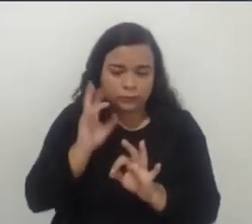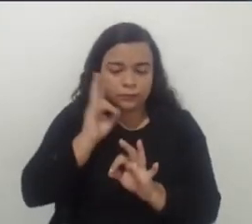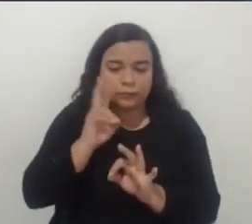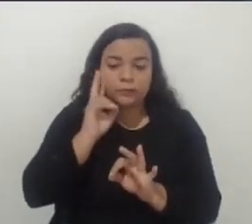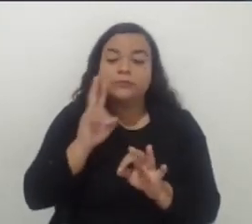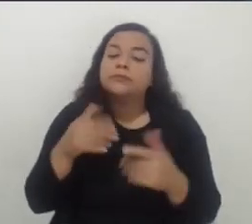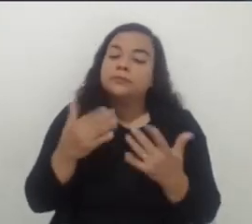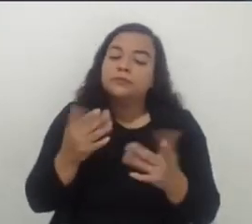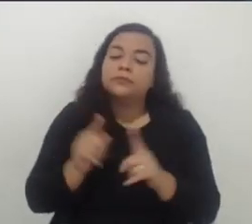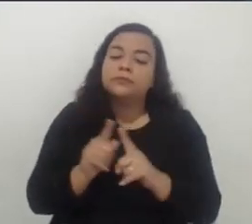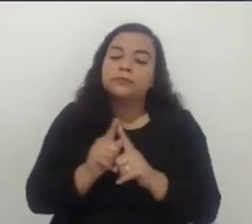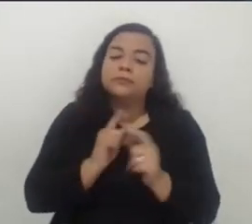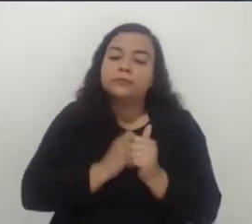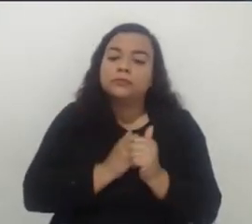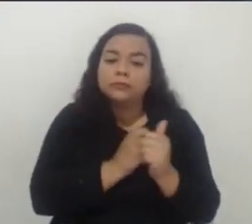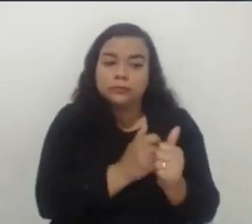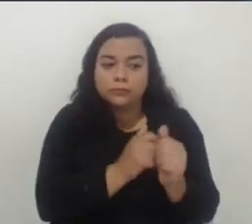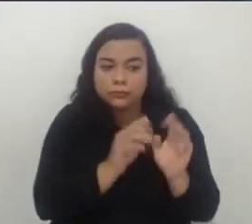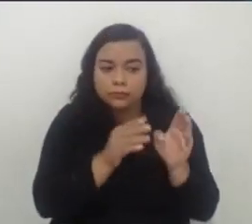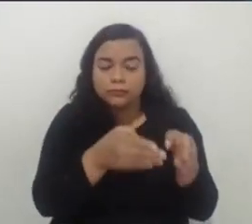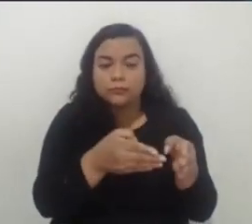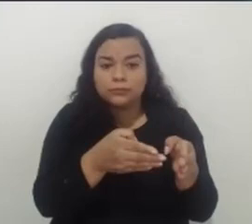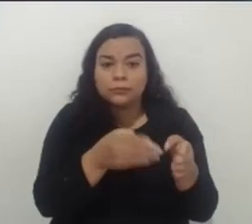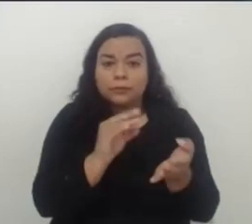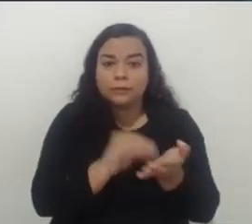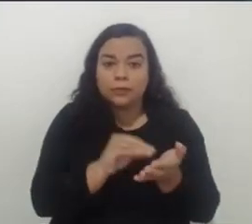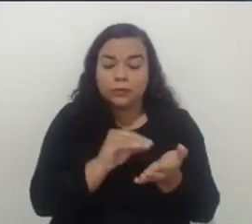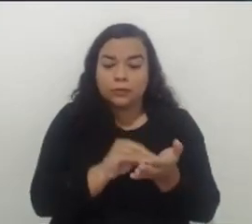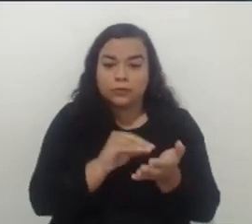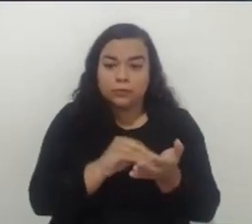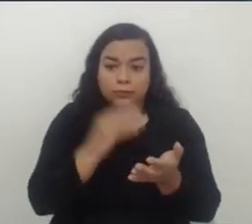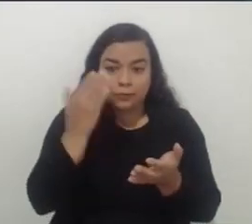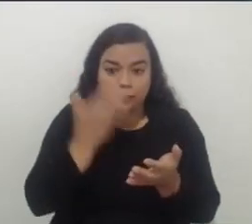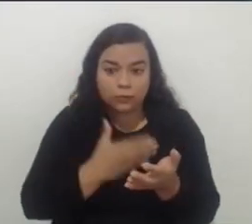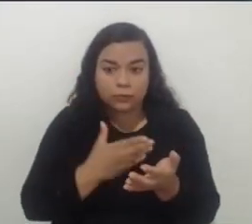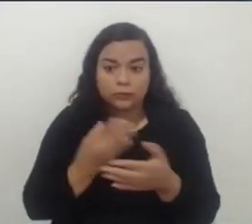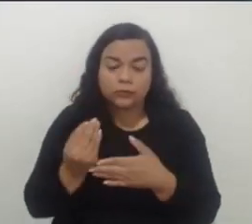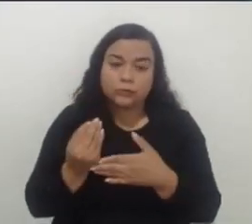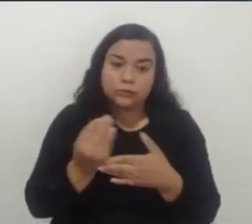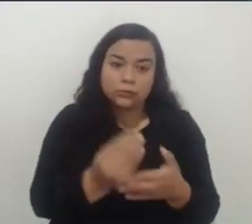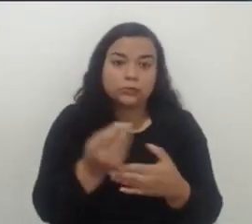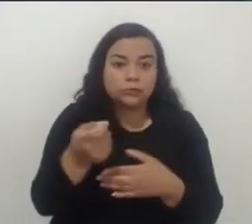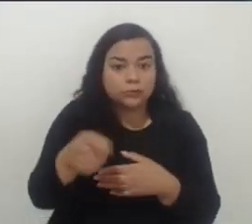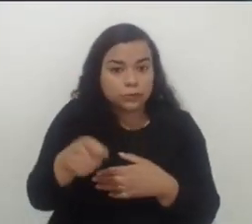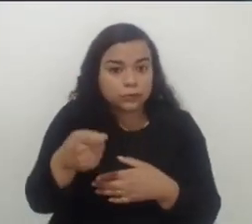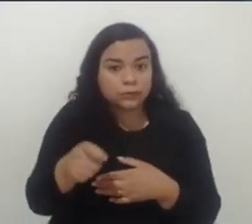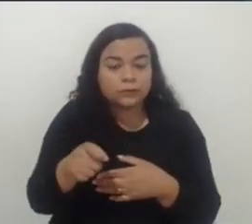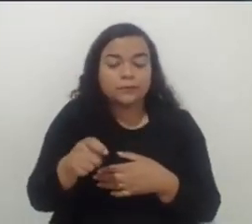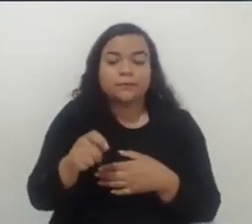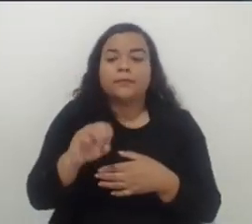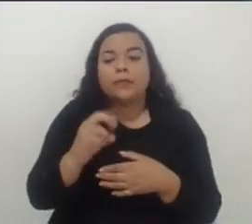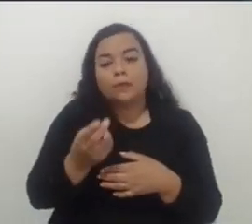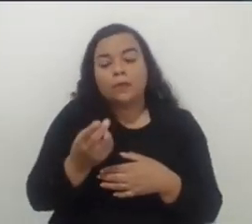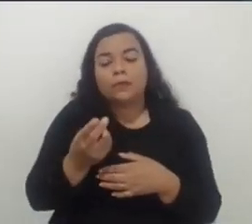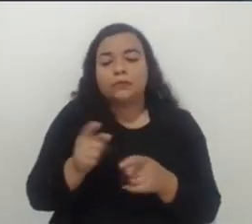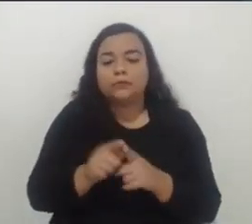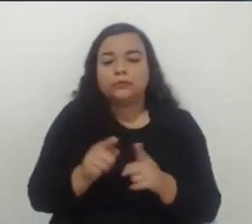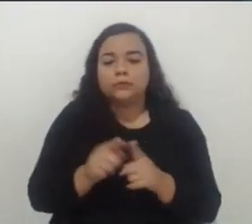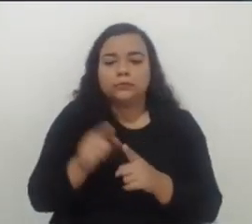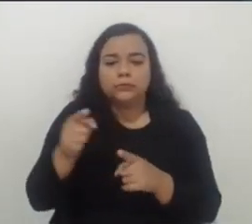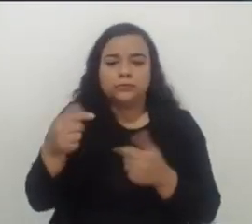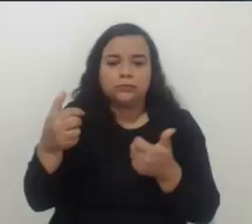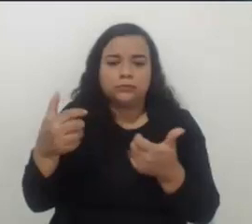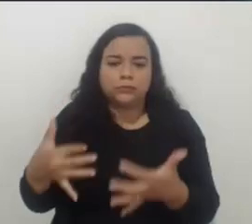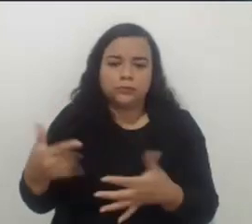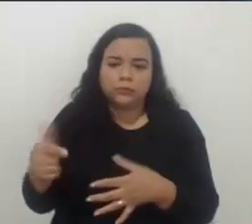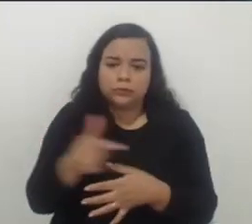pensar, de modo que a ausência de comprovação de entrega das chaves ou de recusa injustificável do